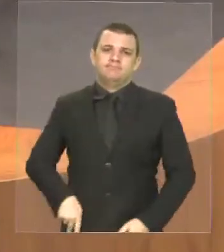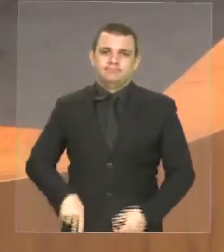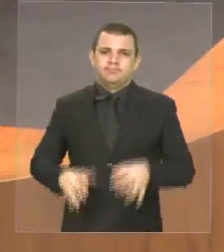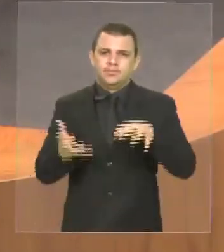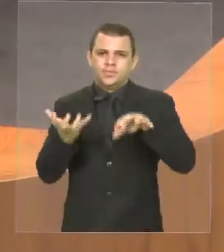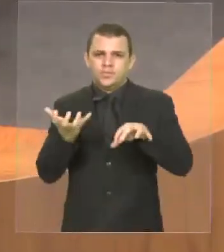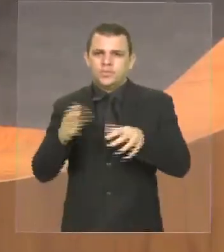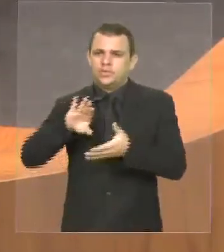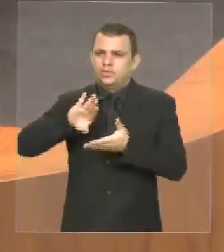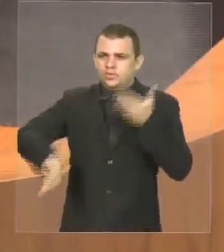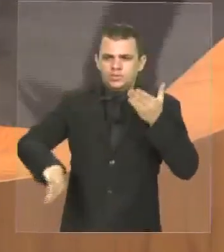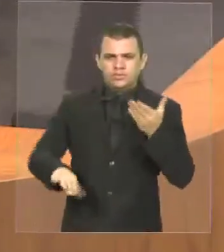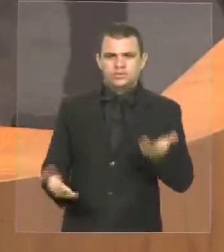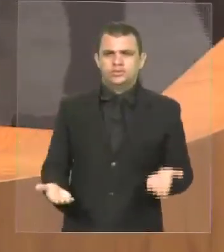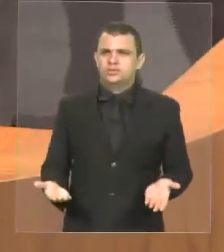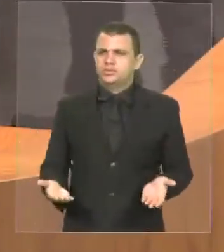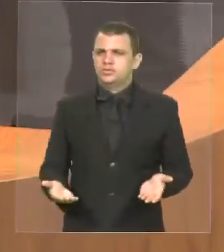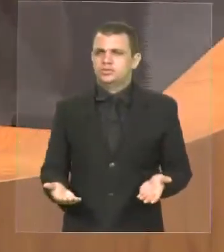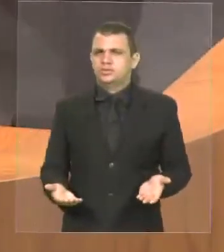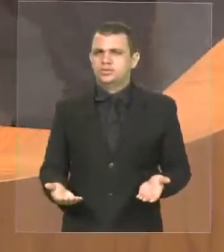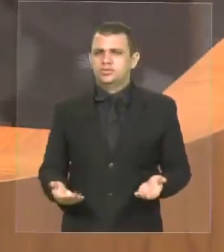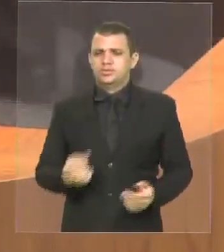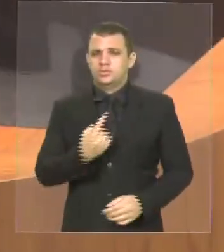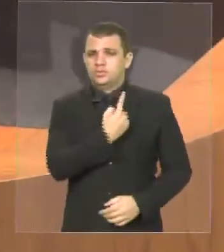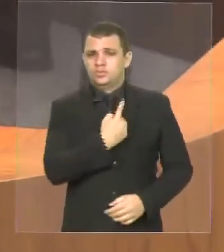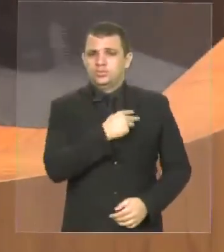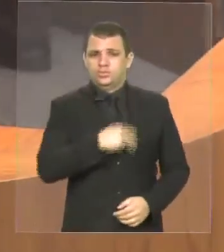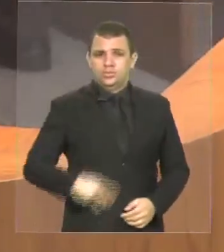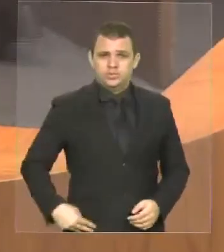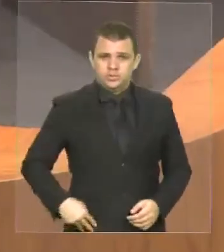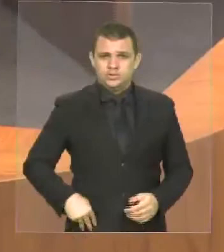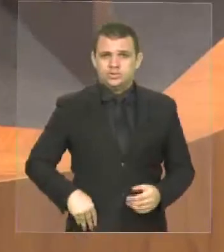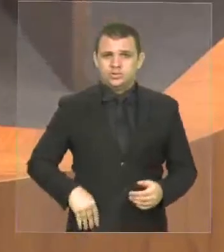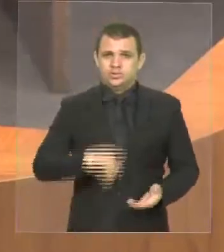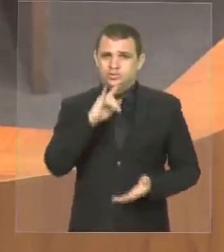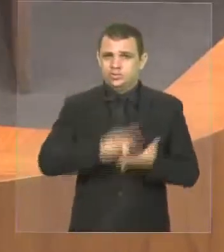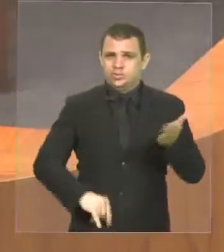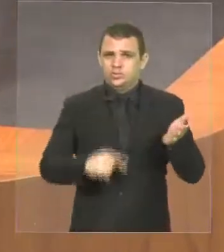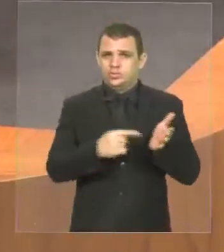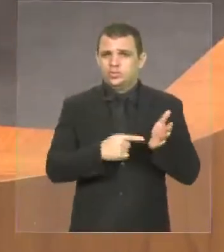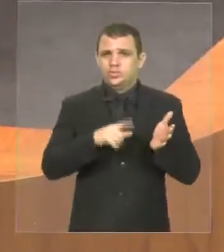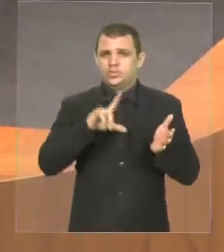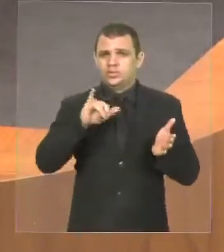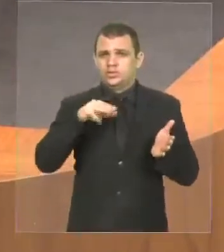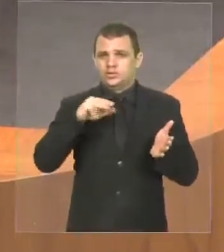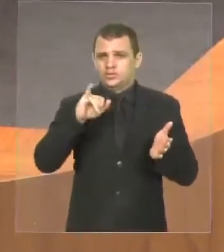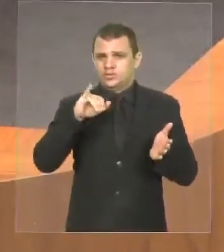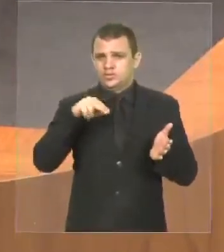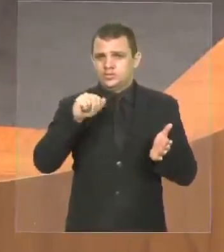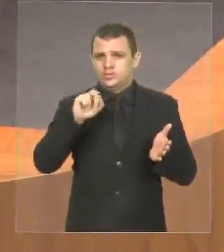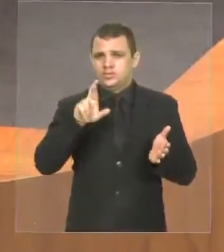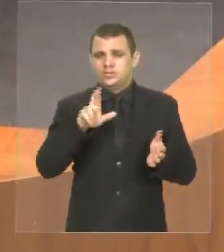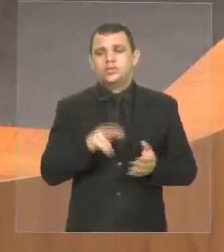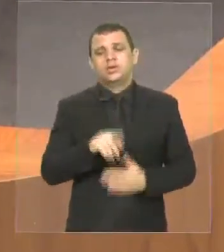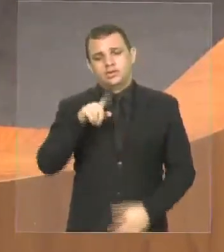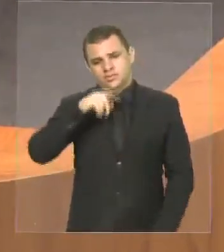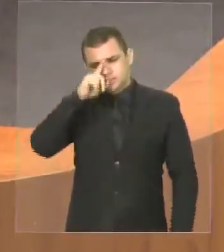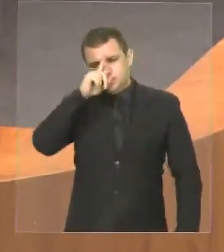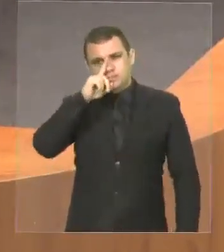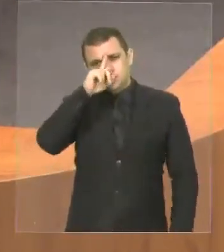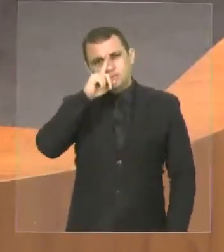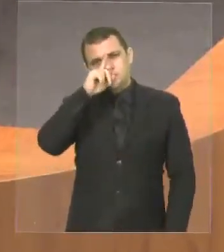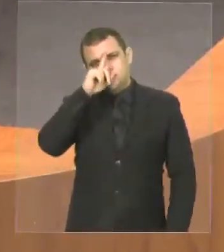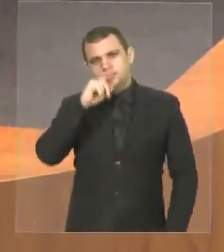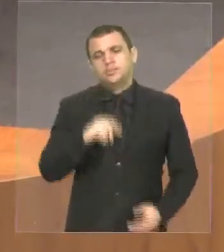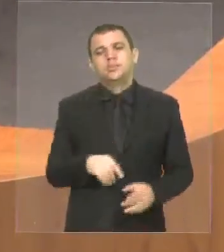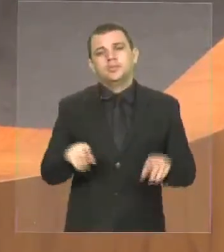ser afastado pelo ministro através de uma liminar, isto é muito perigoso e é